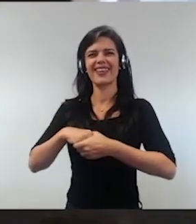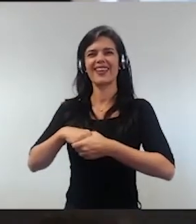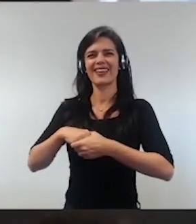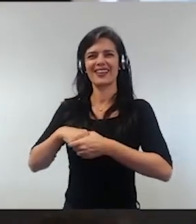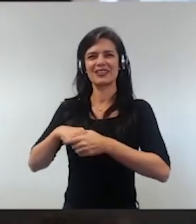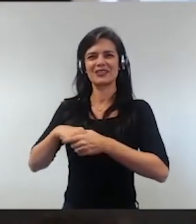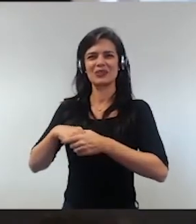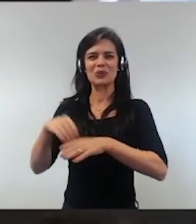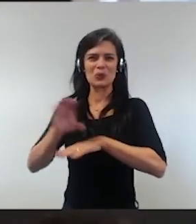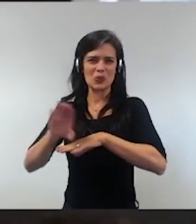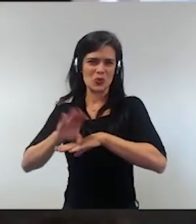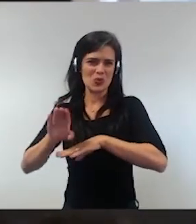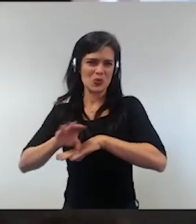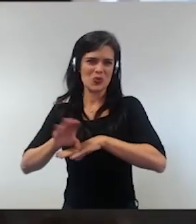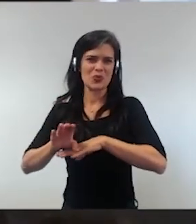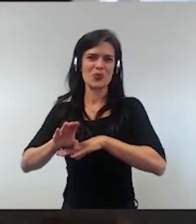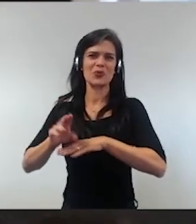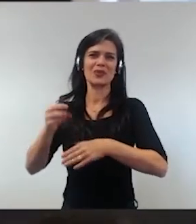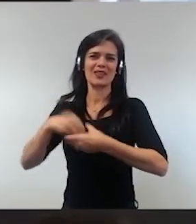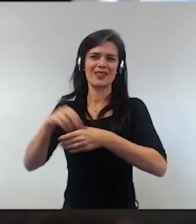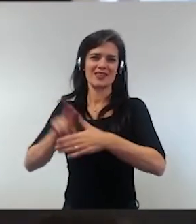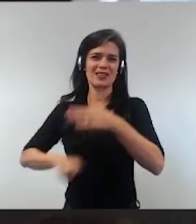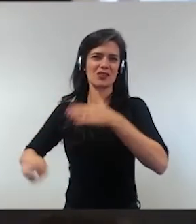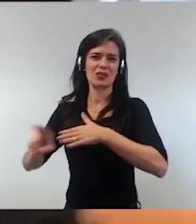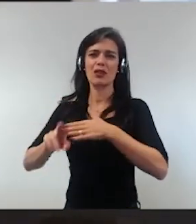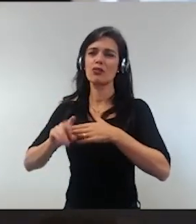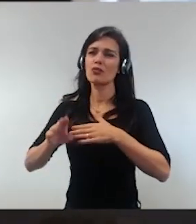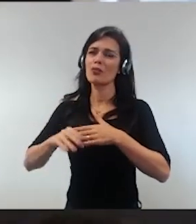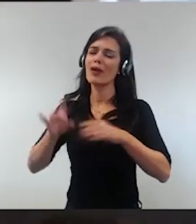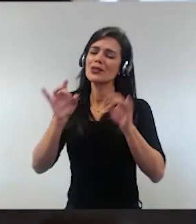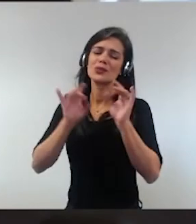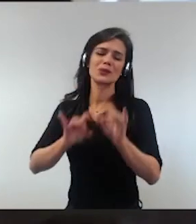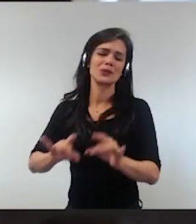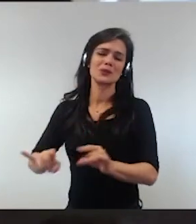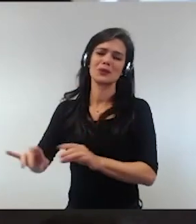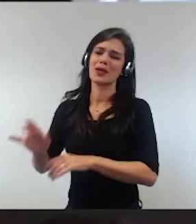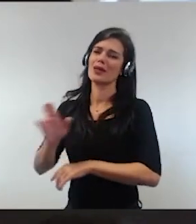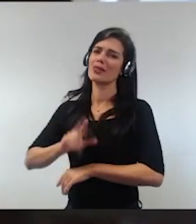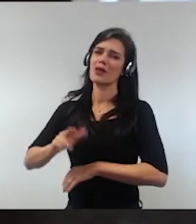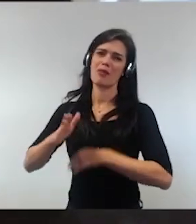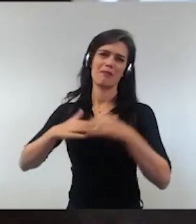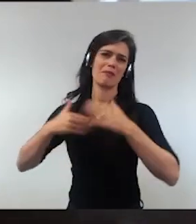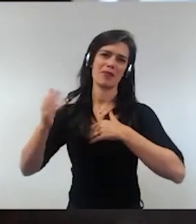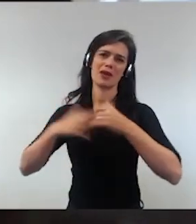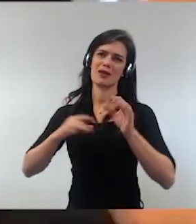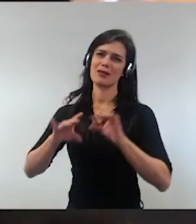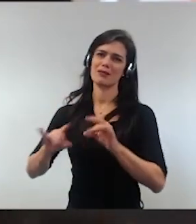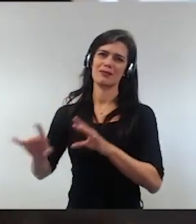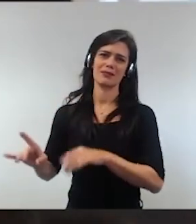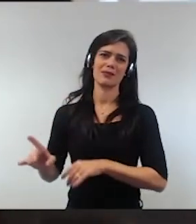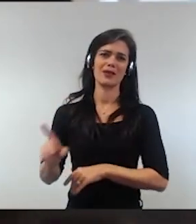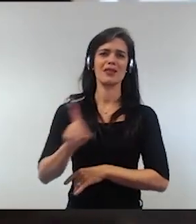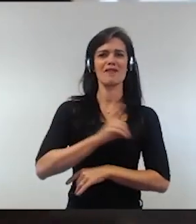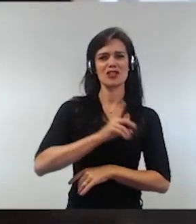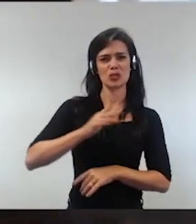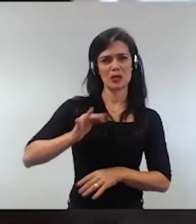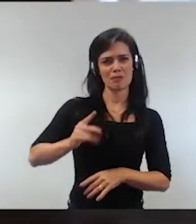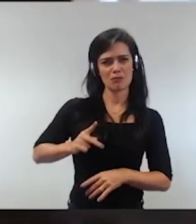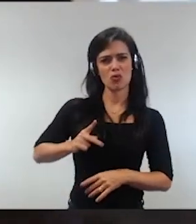a realidade que a gente vai ver no dia a dia. Principalmente quem trabalha né, em um defensor público, quem vai trabalhar